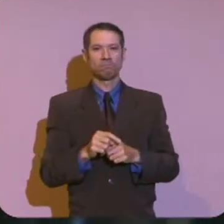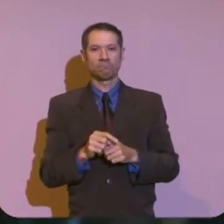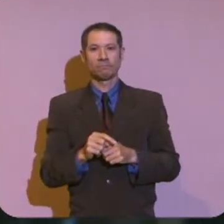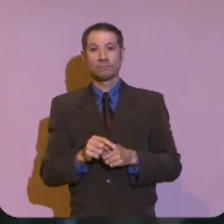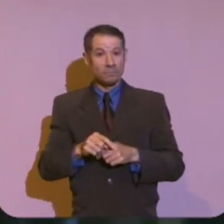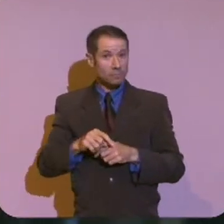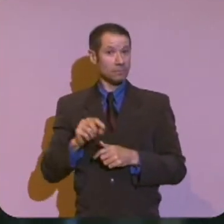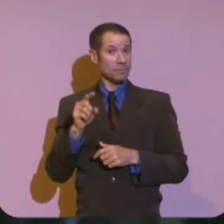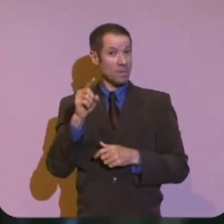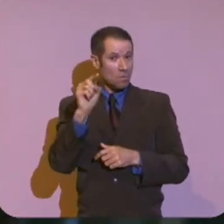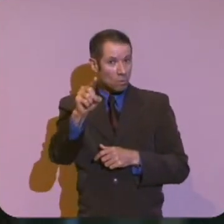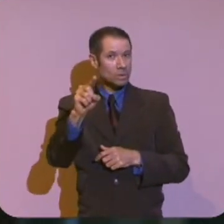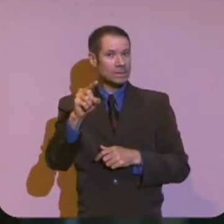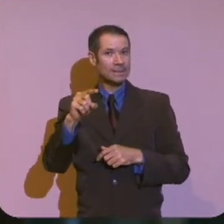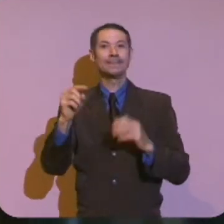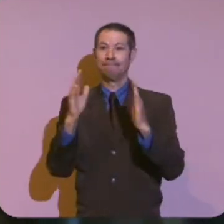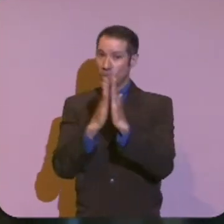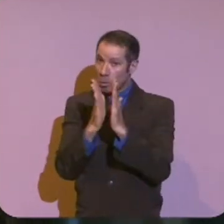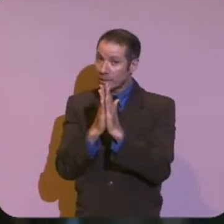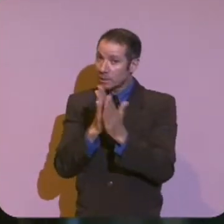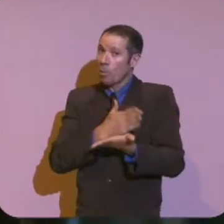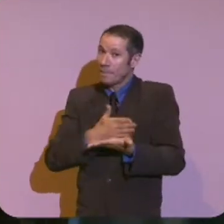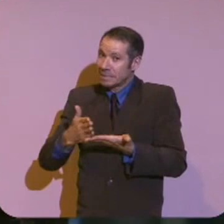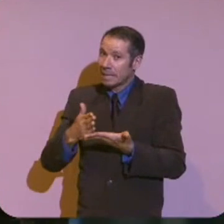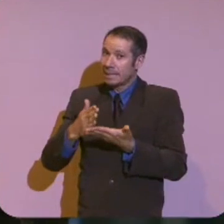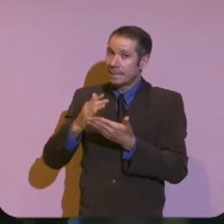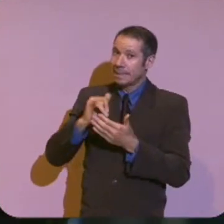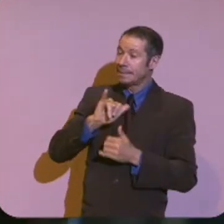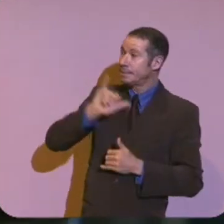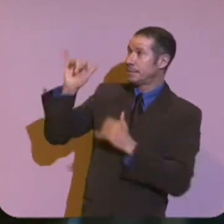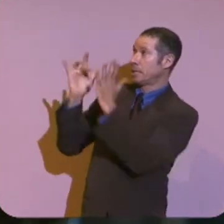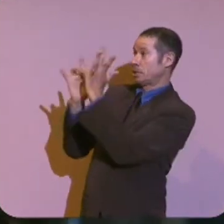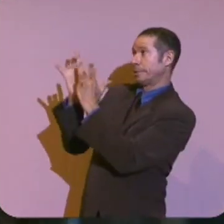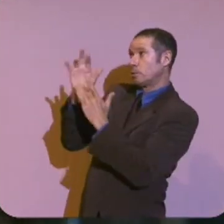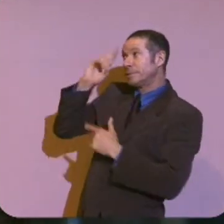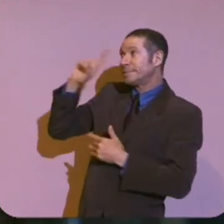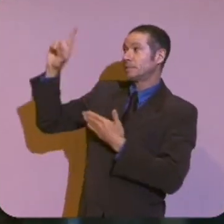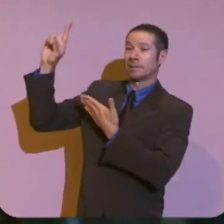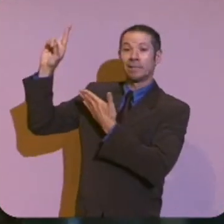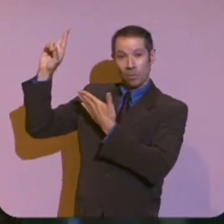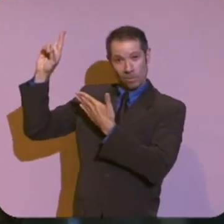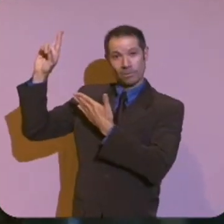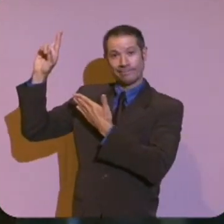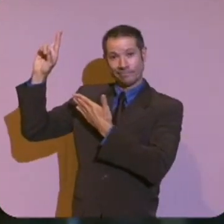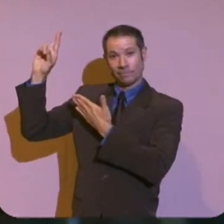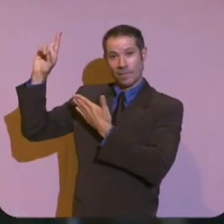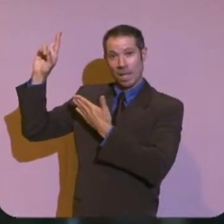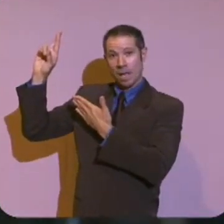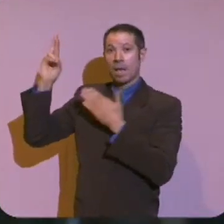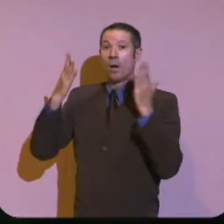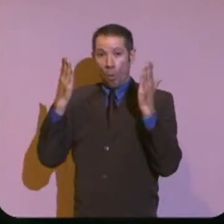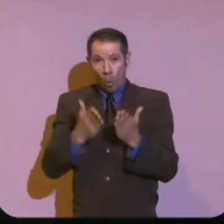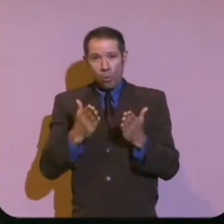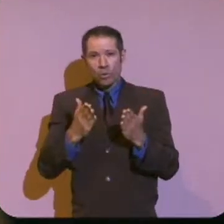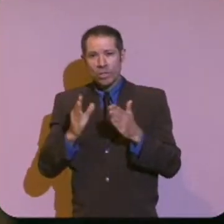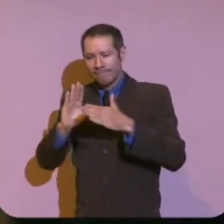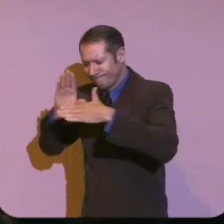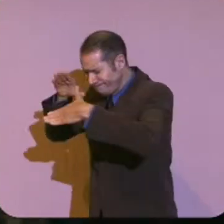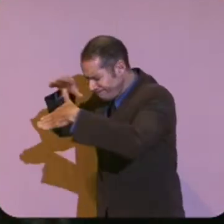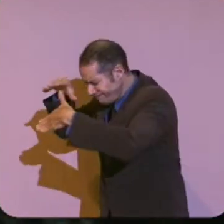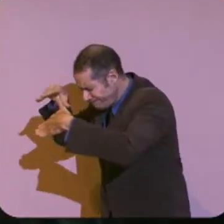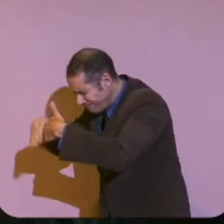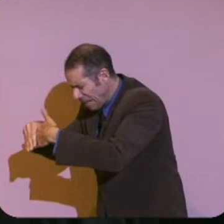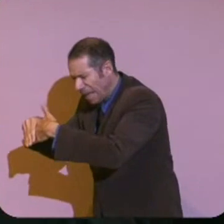hora de você fazer essa oração e dizer para Jesus: Senhor Jesus, eu hoje me rendo.